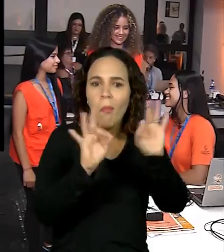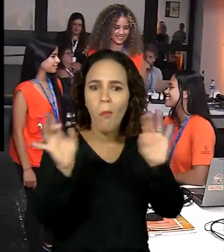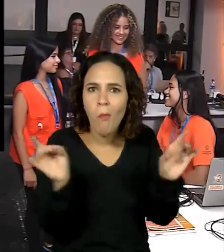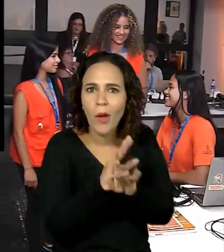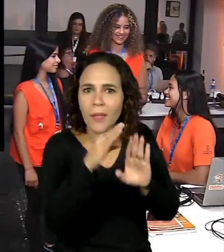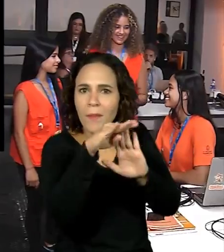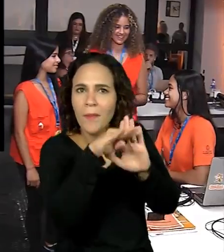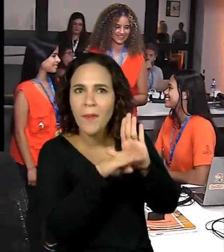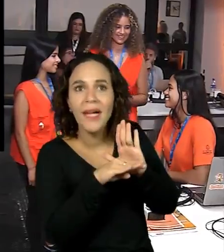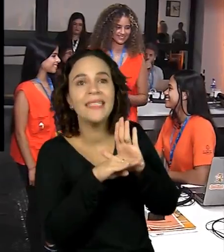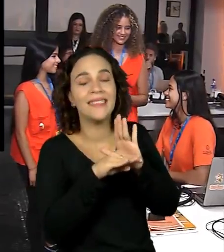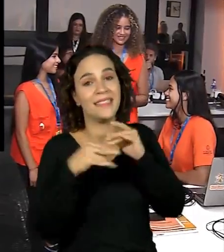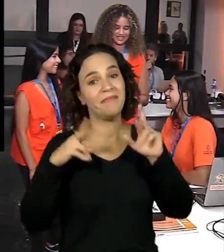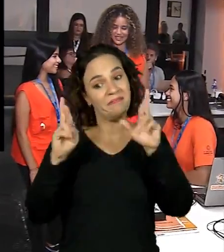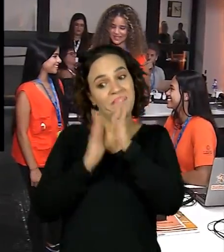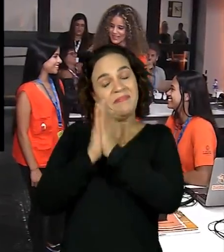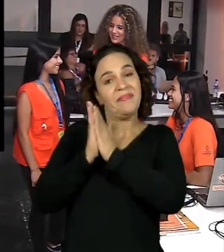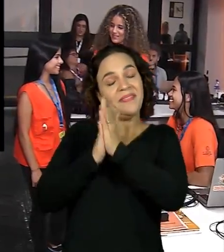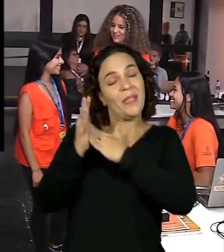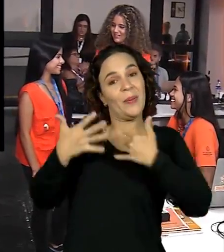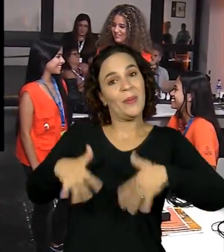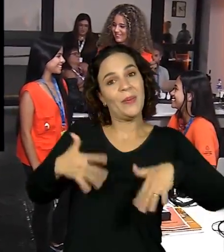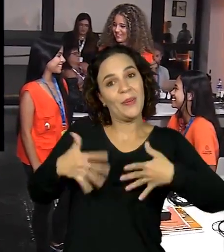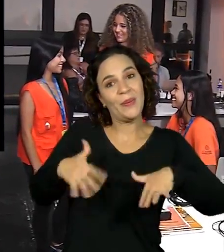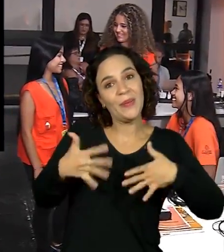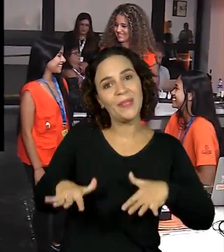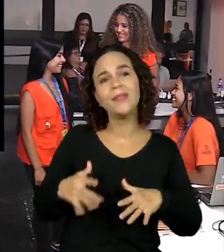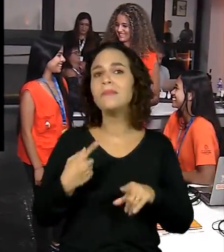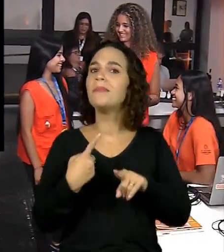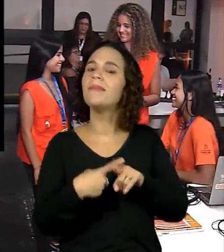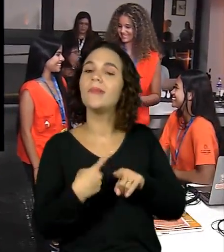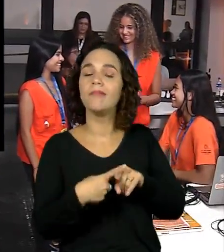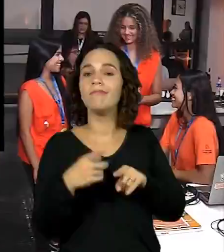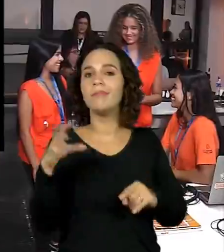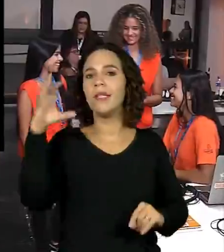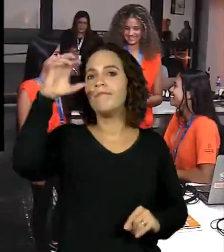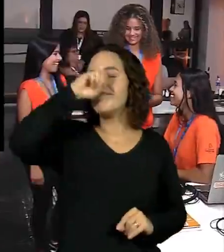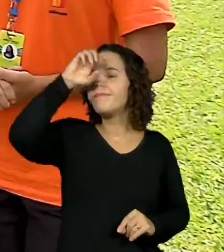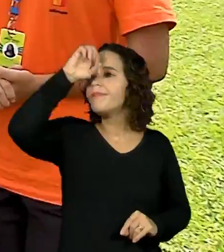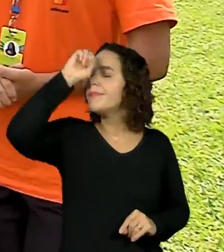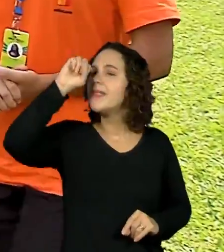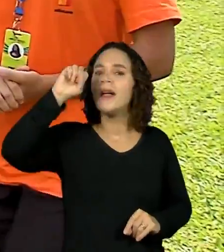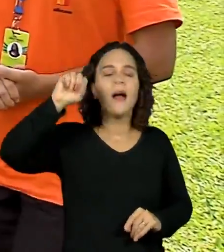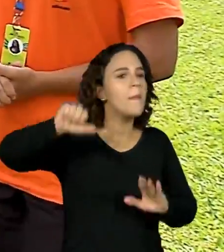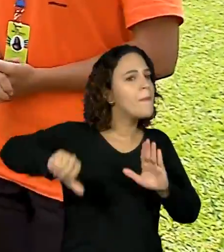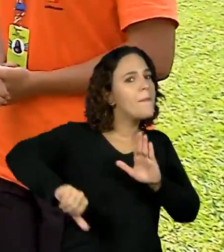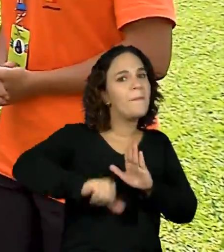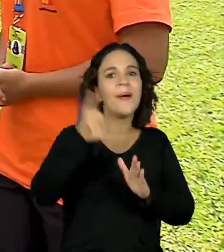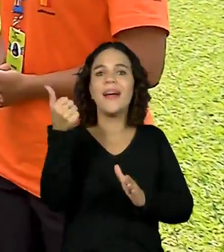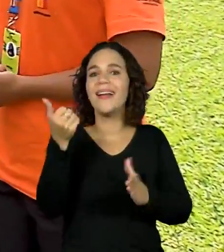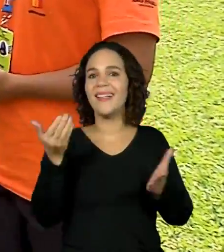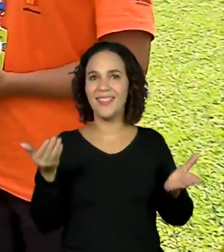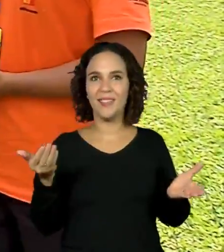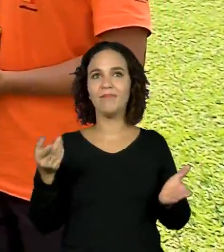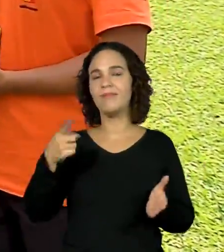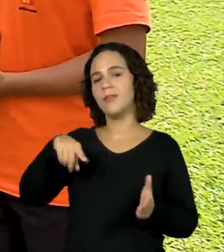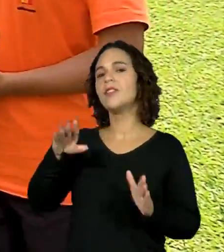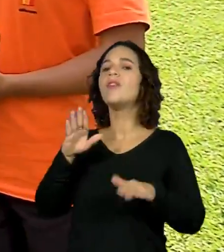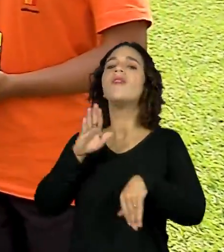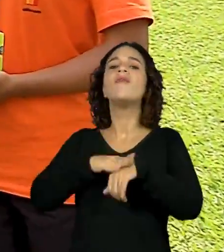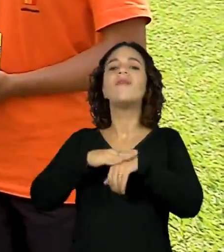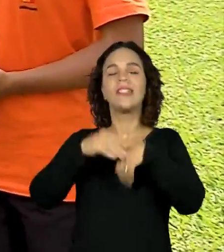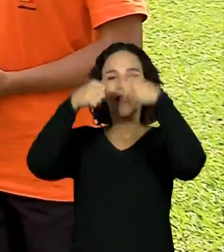alinhado. Nossas expectativas são bem altas, porque é um aprendizado único, né? Basicamente, nós fizemos um mapa